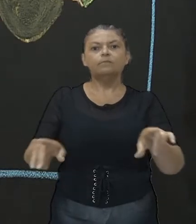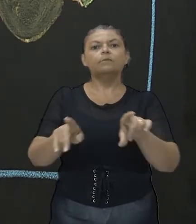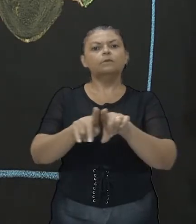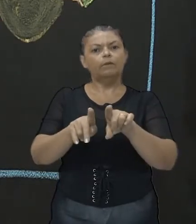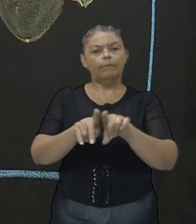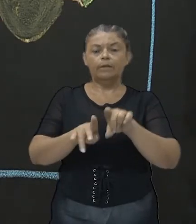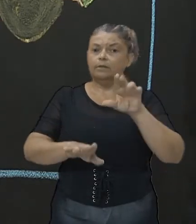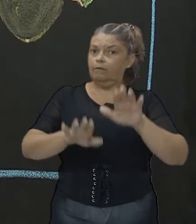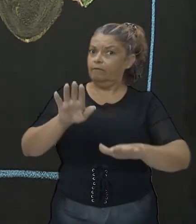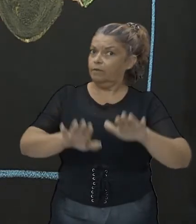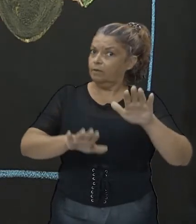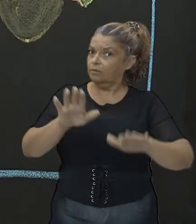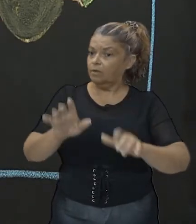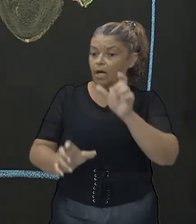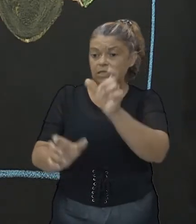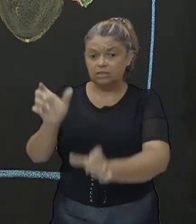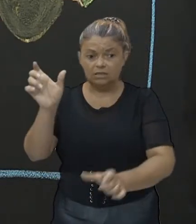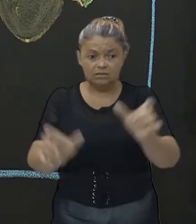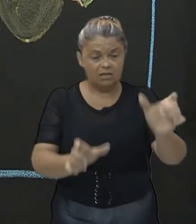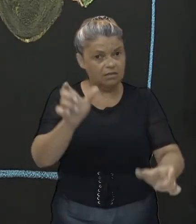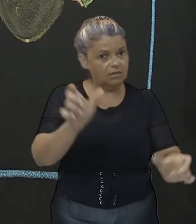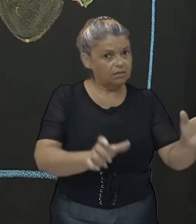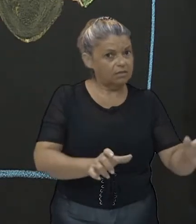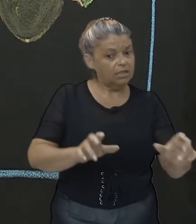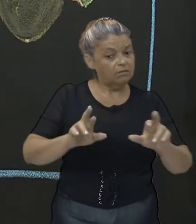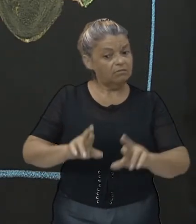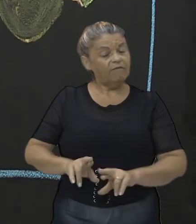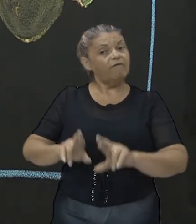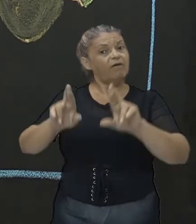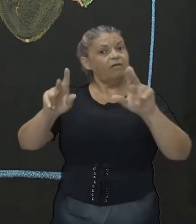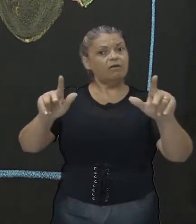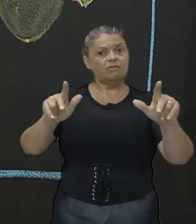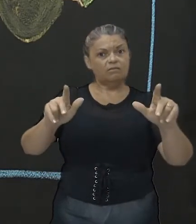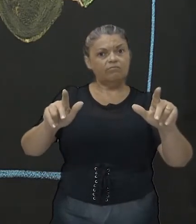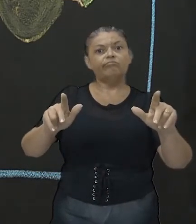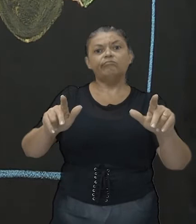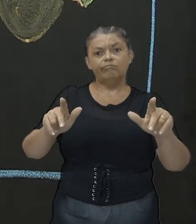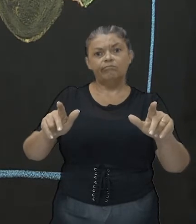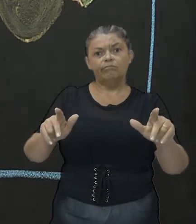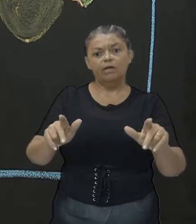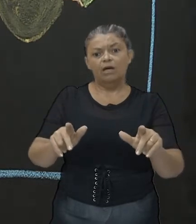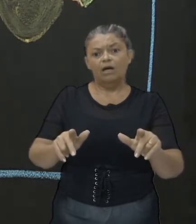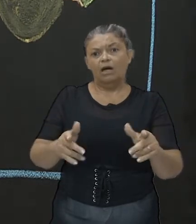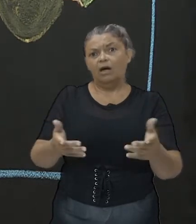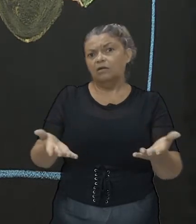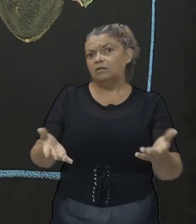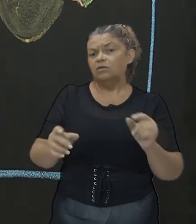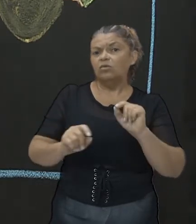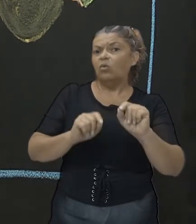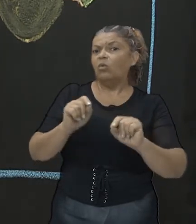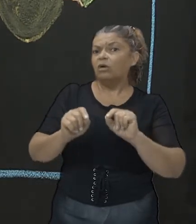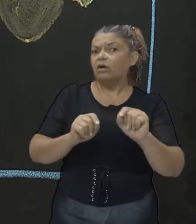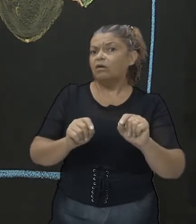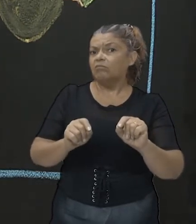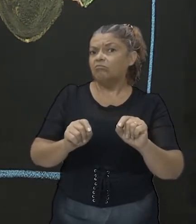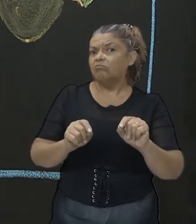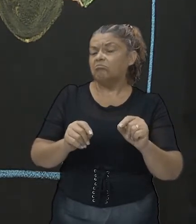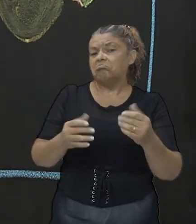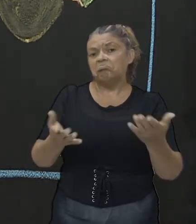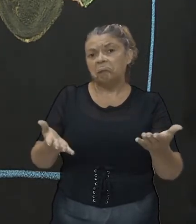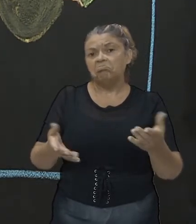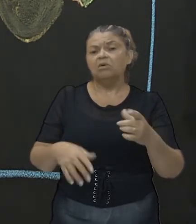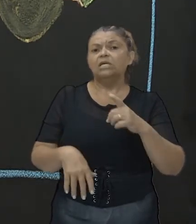essas características de desigualdade de sua população, acaba se tendo também o quê? Tendo aí